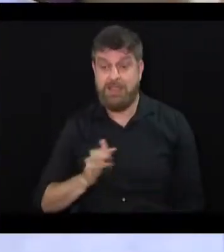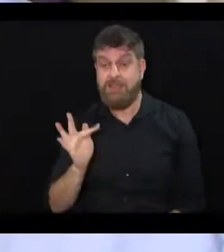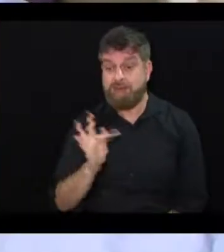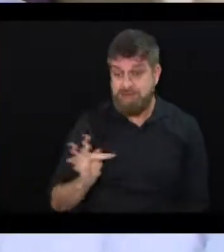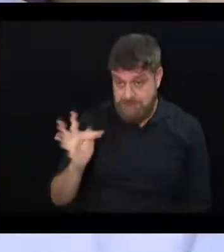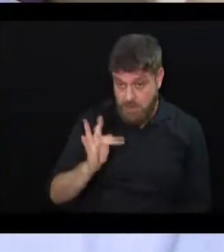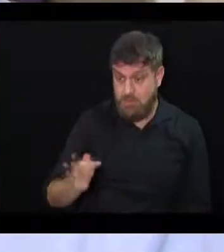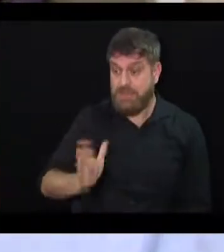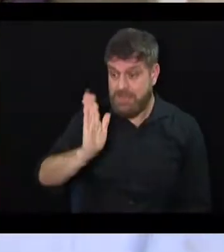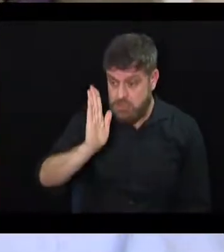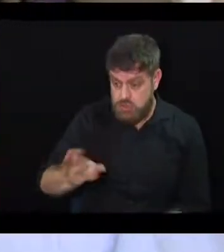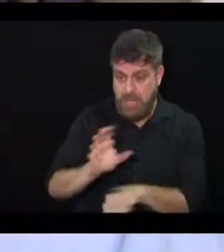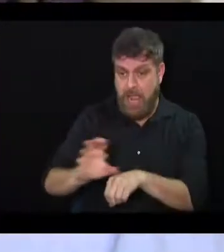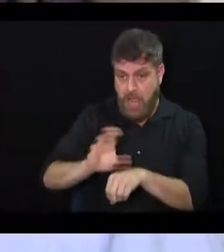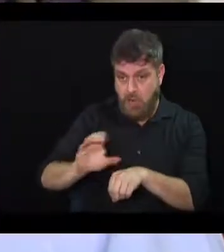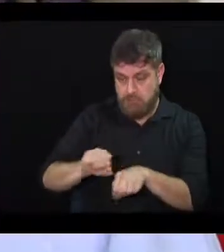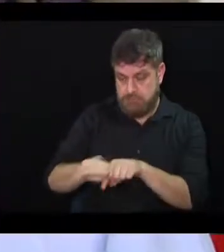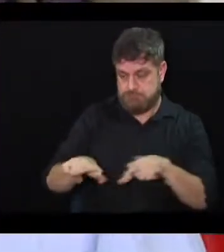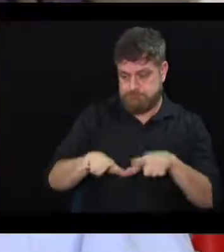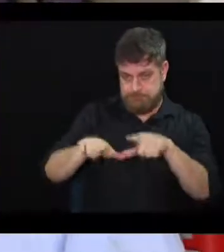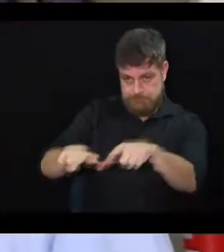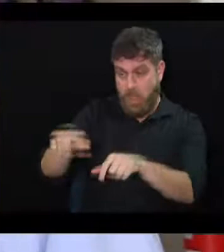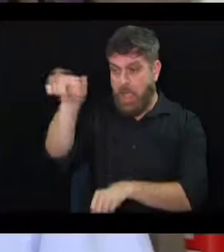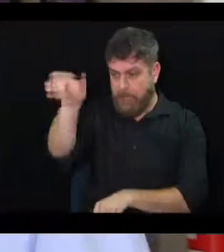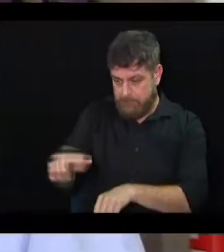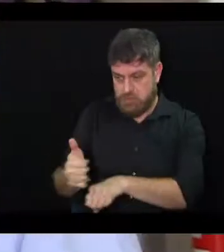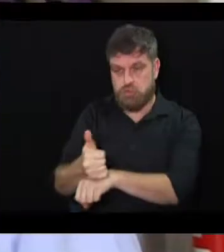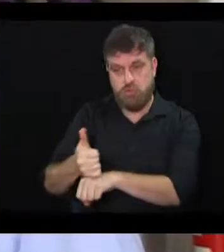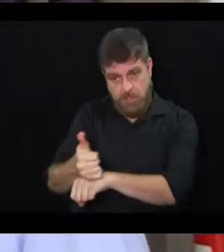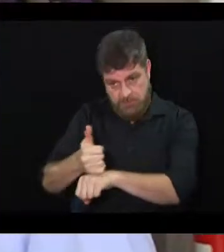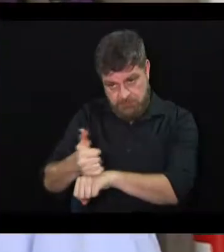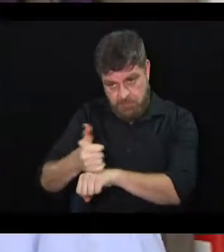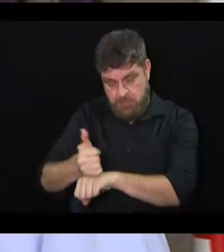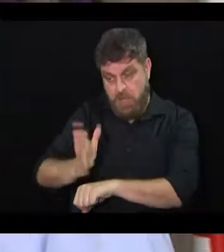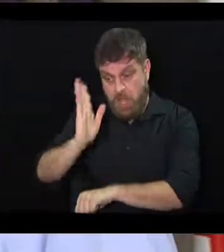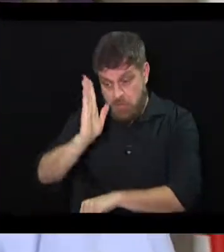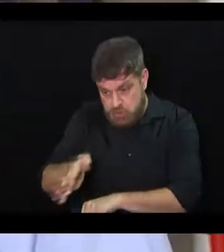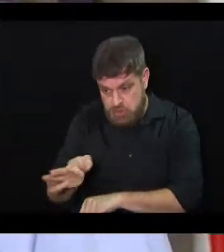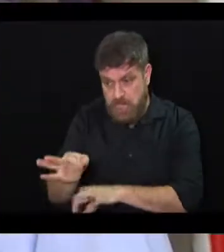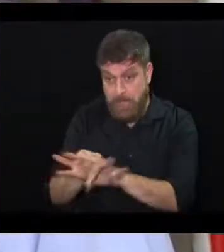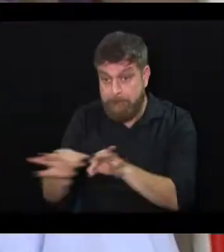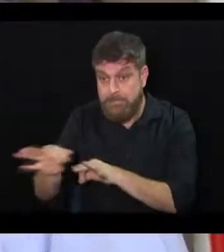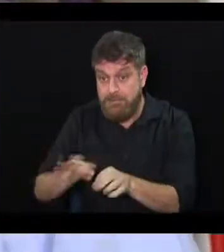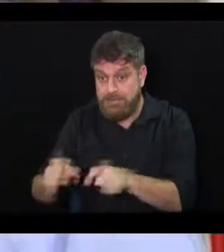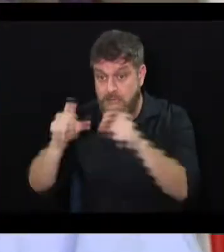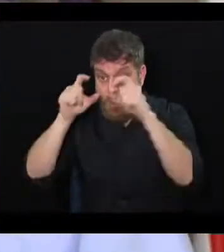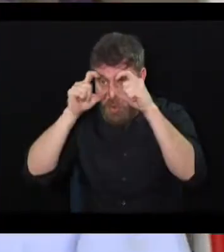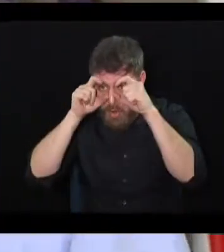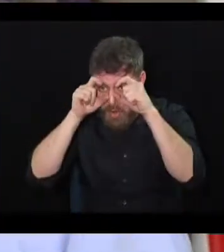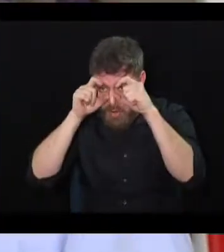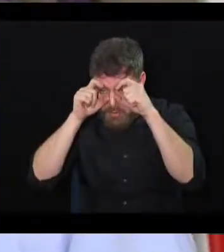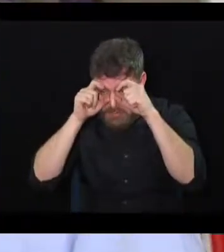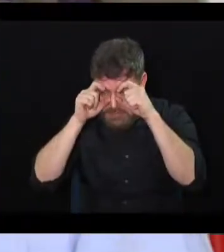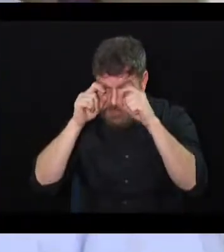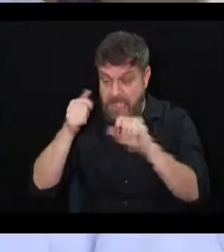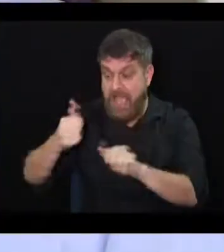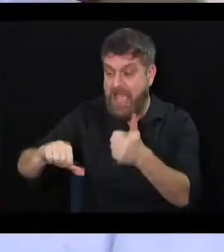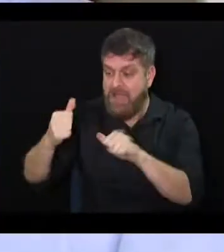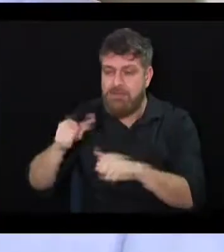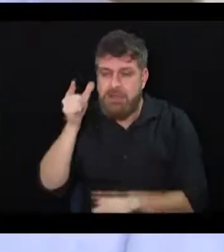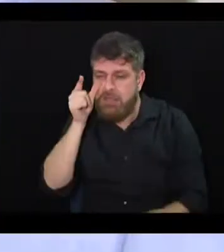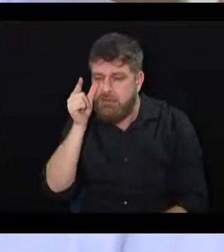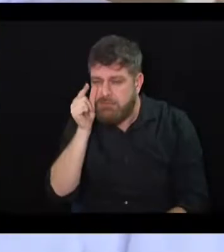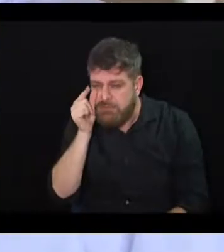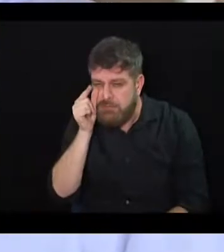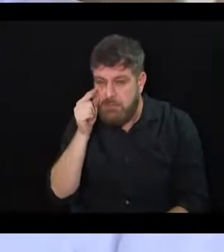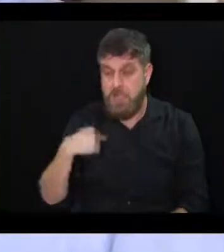faculdades que formam e habilitam e dão o bacharelado a esses profissionais, e aqui em Campinas nós estamos